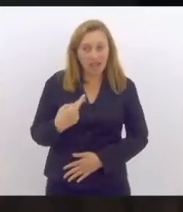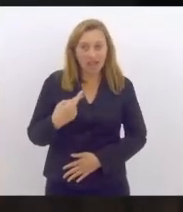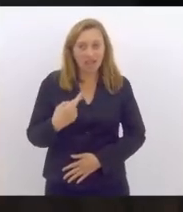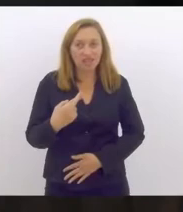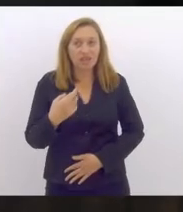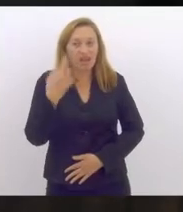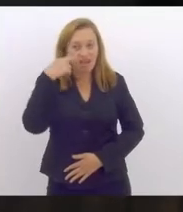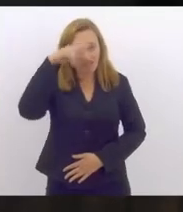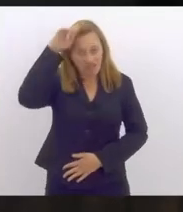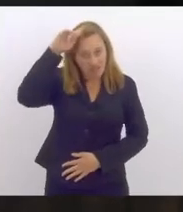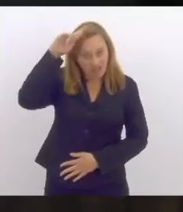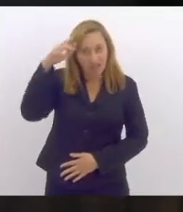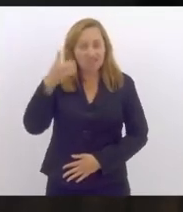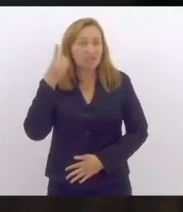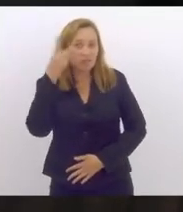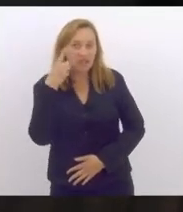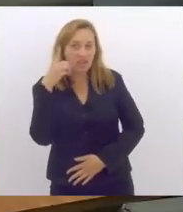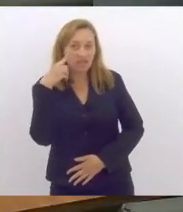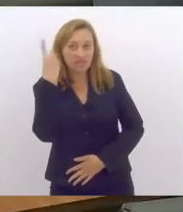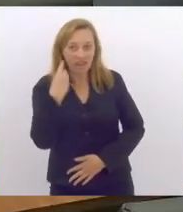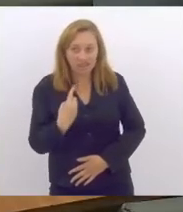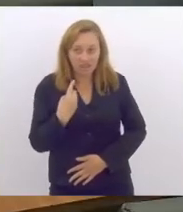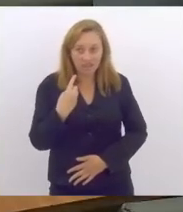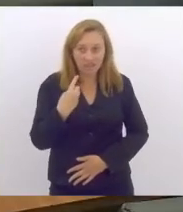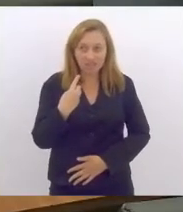Renan Ferreirinha, deputada Dani,